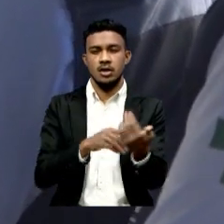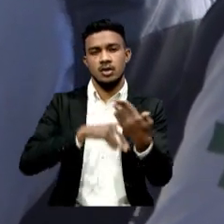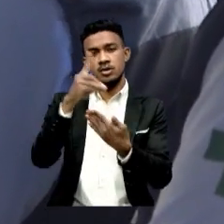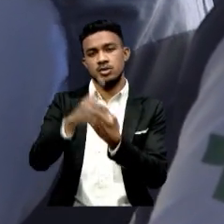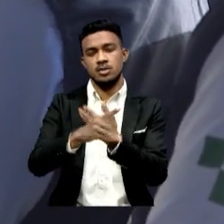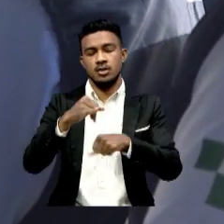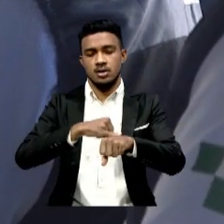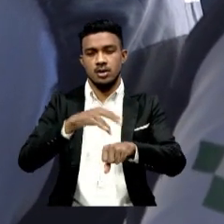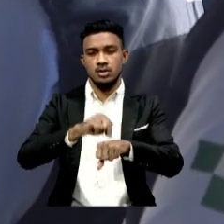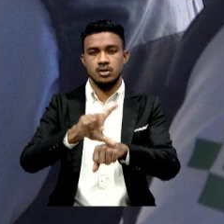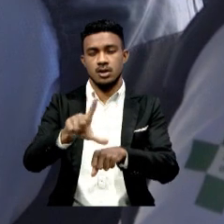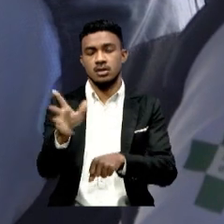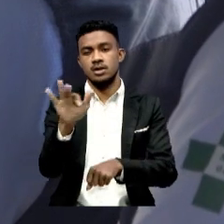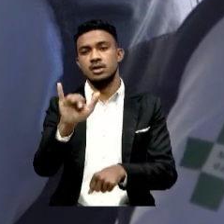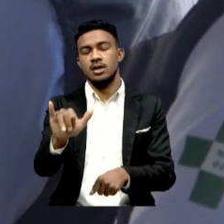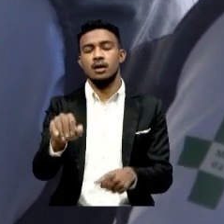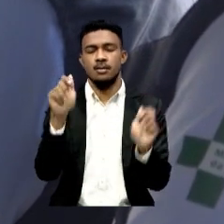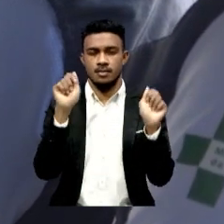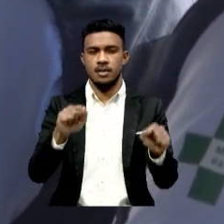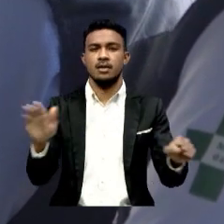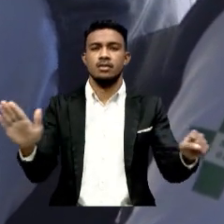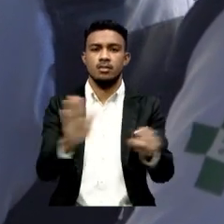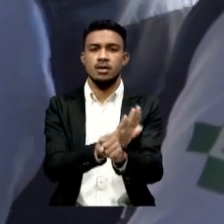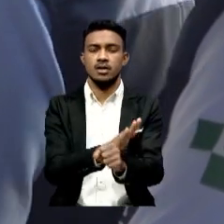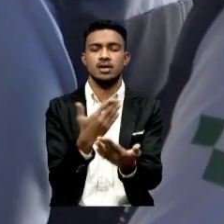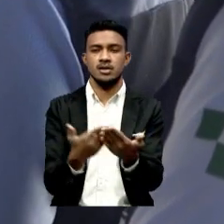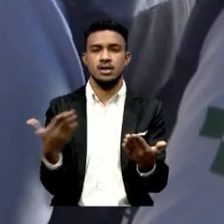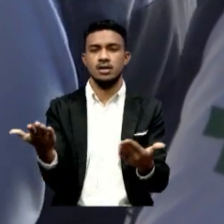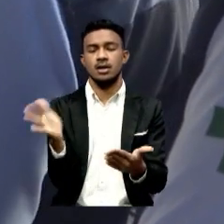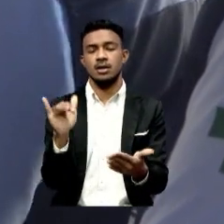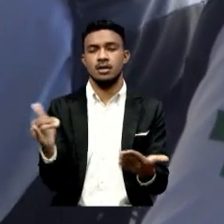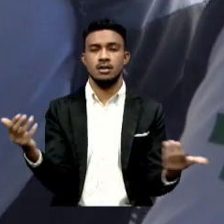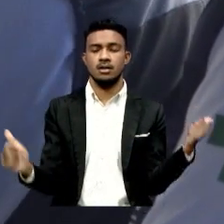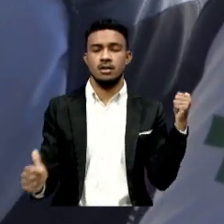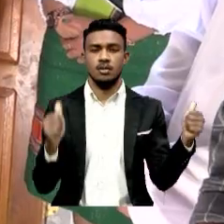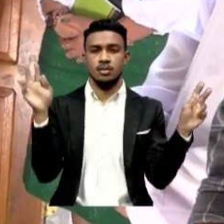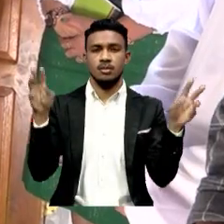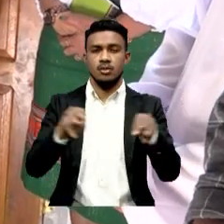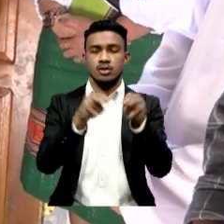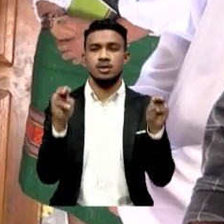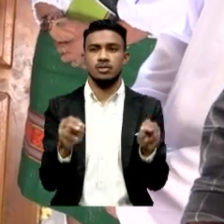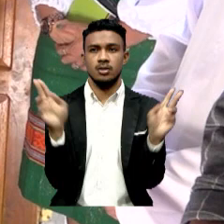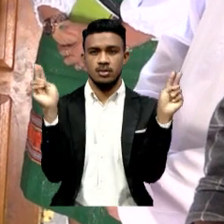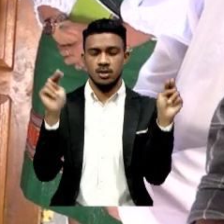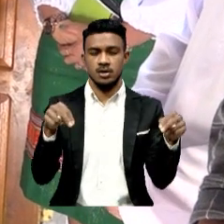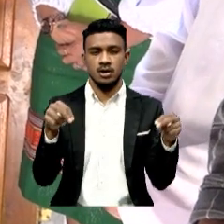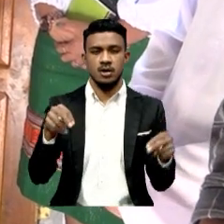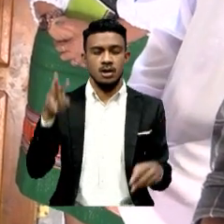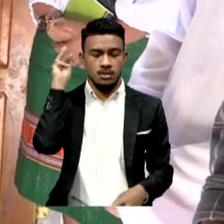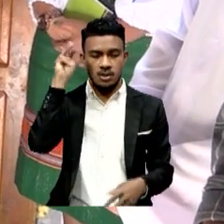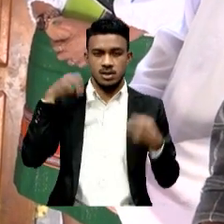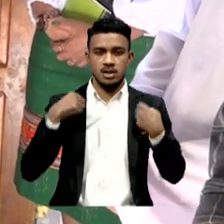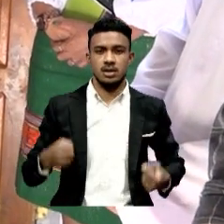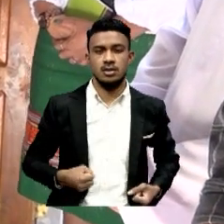sire a tu completa a me be a municipio sire prestigio. Além de nem, Ministra da Saúde Moço,